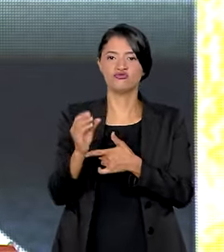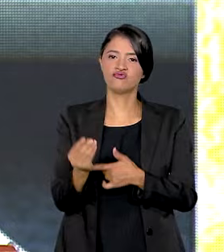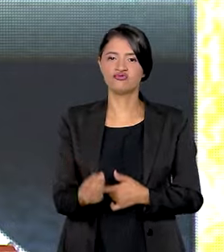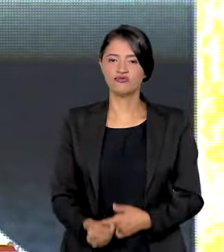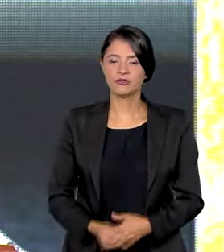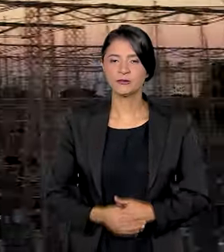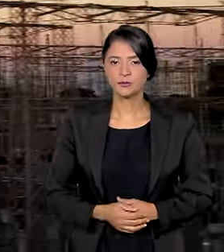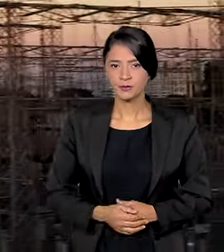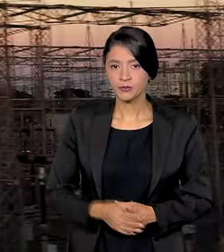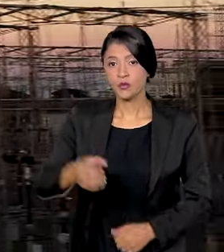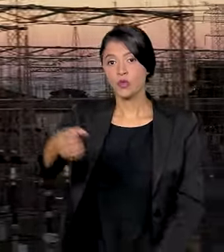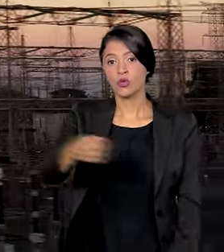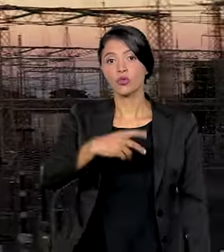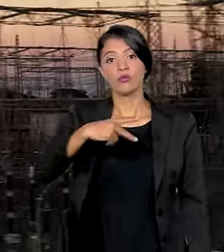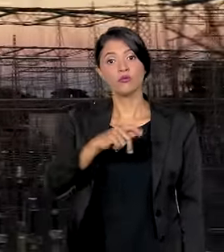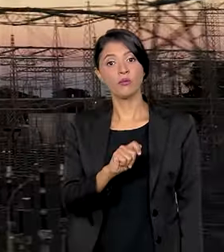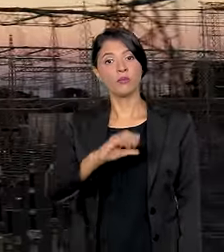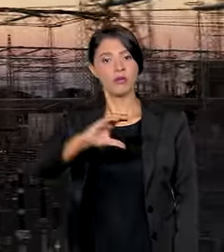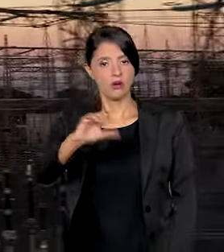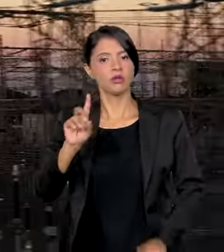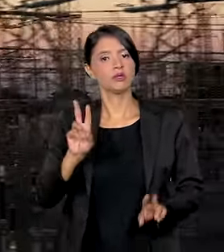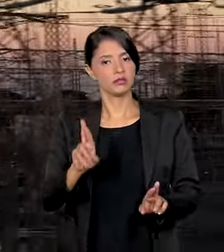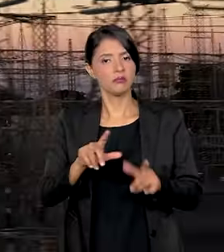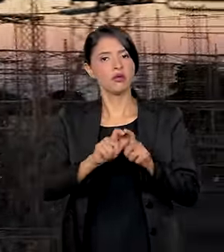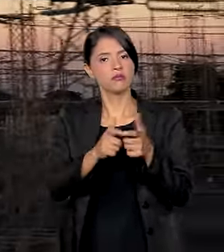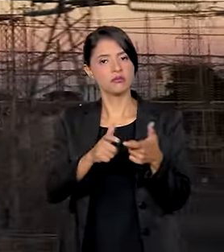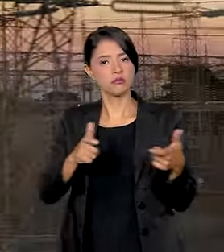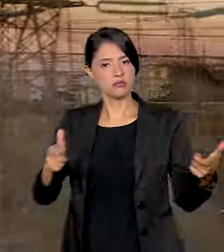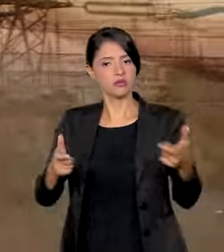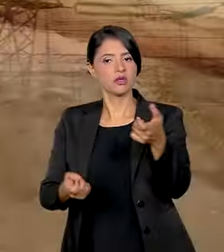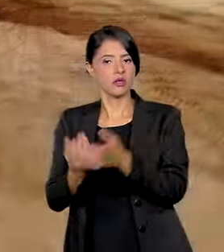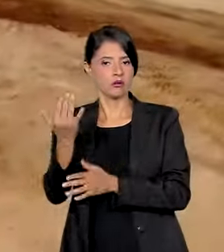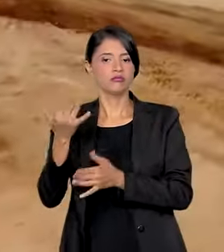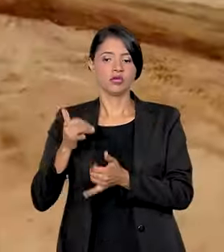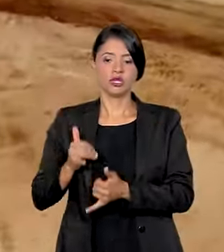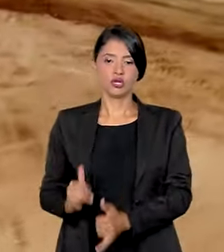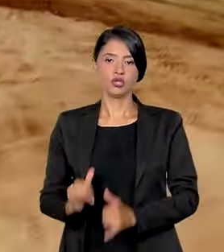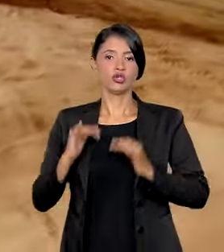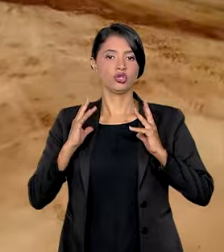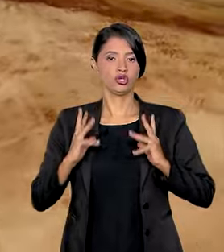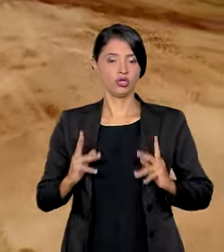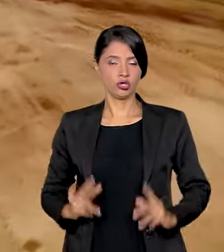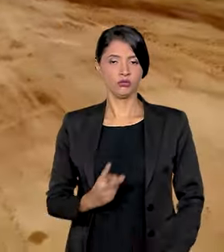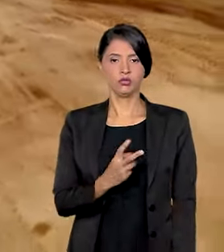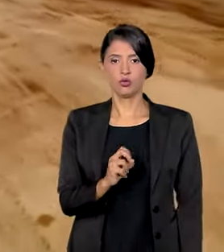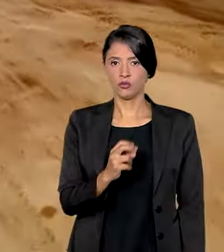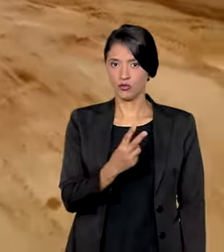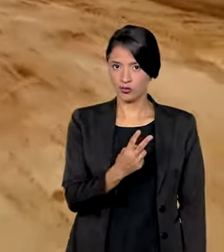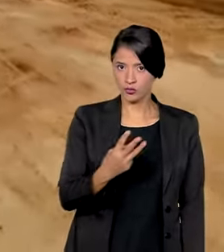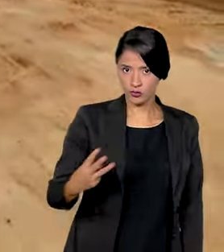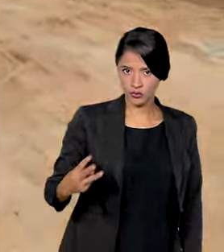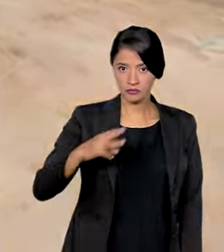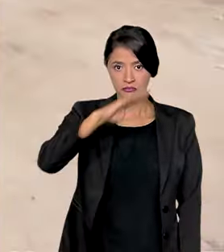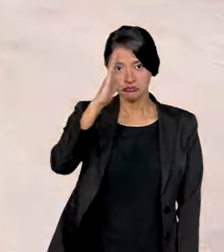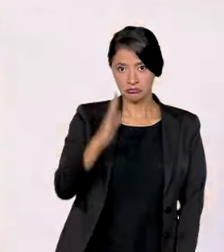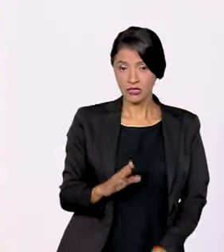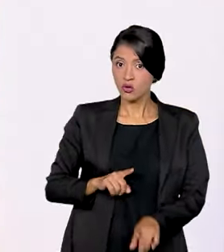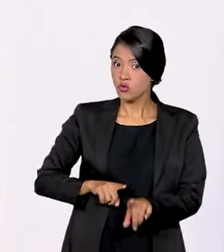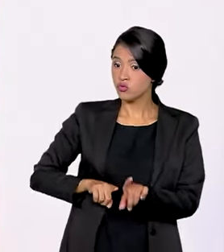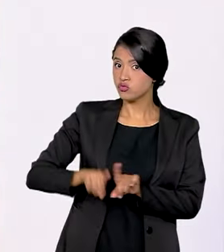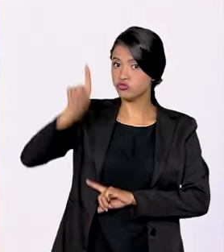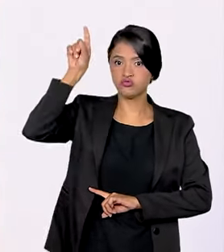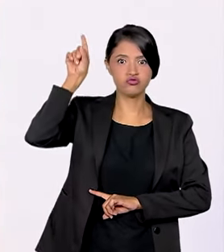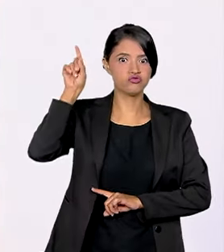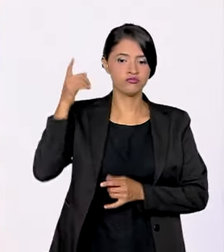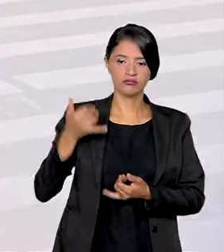descarbonização mundial. O novo PAC também prevê ampliar a capacidade de geração de energia limpa. Em 2023, o